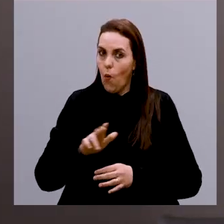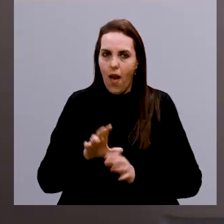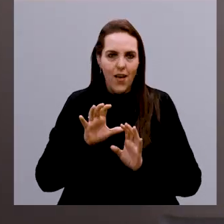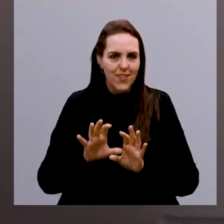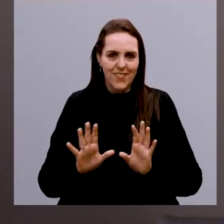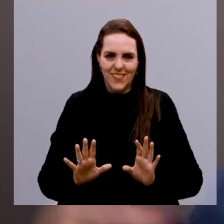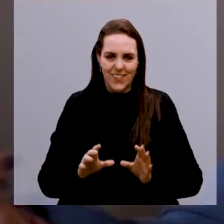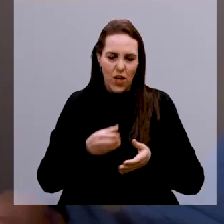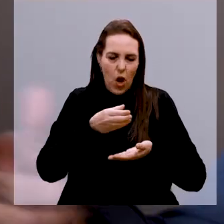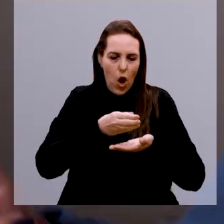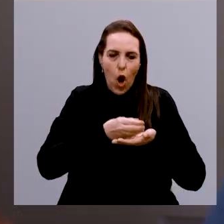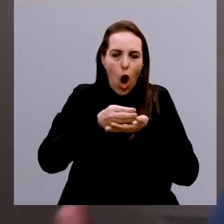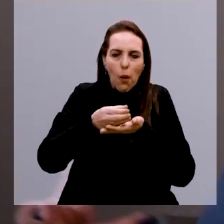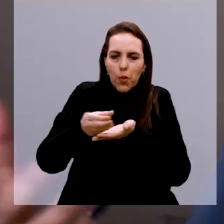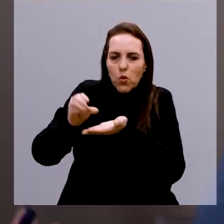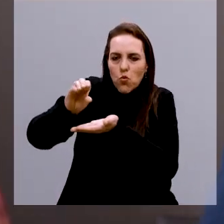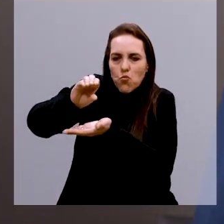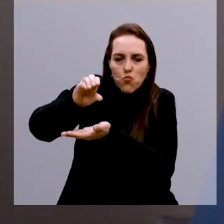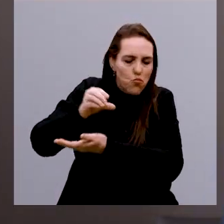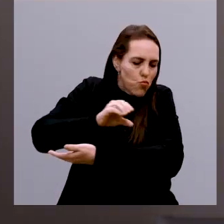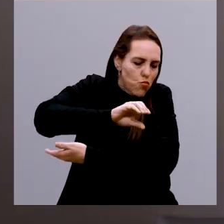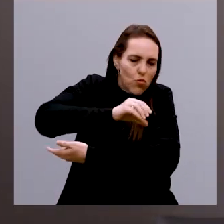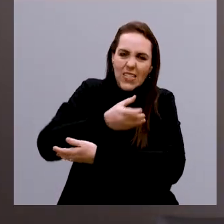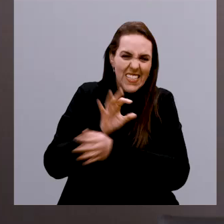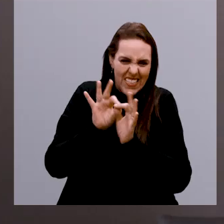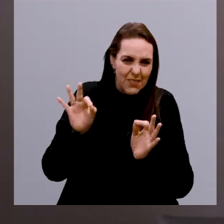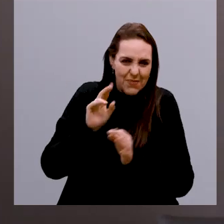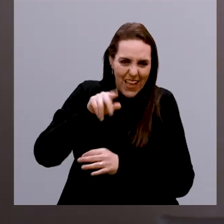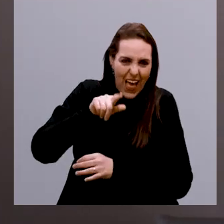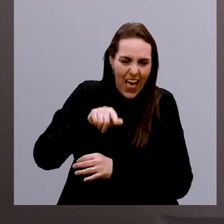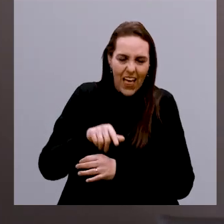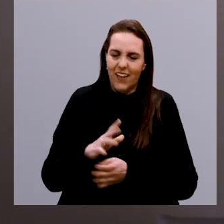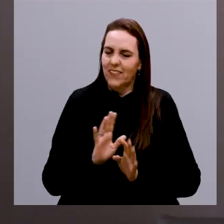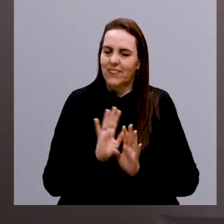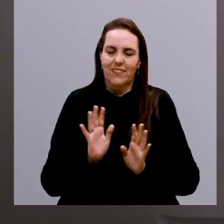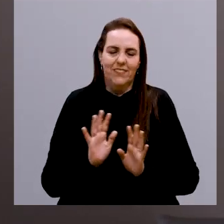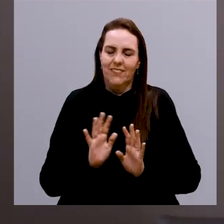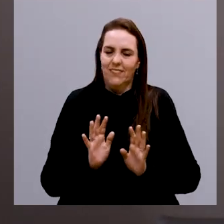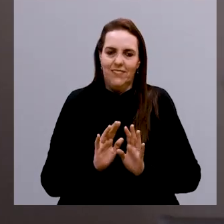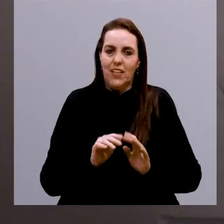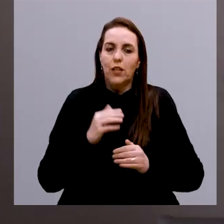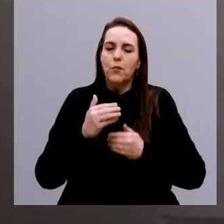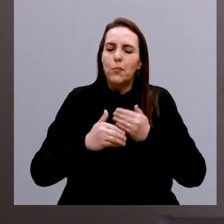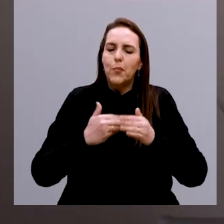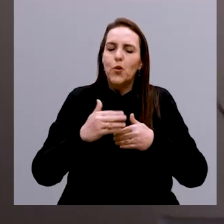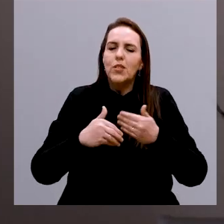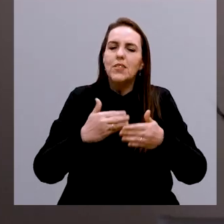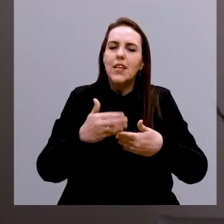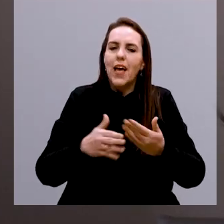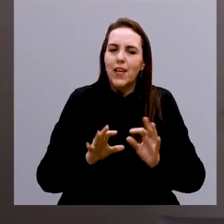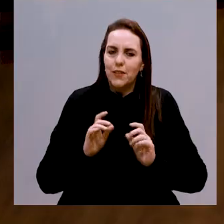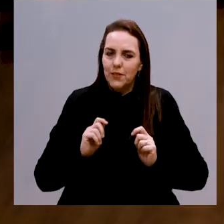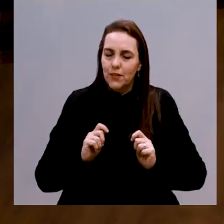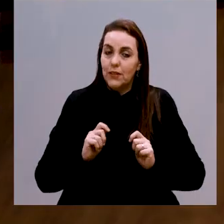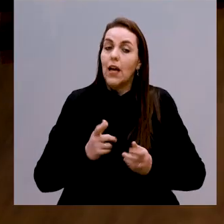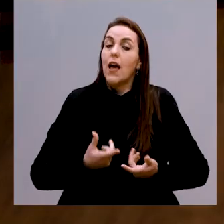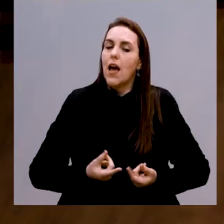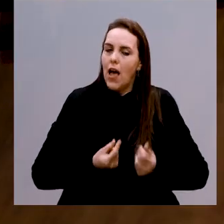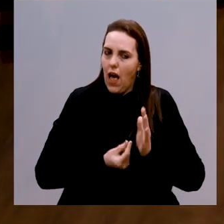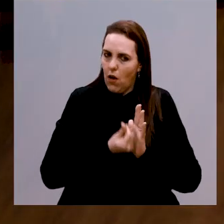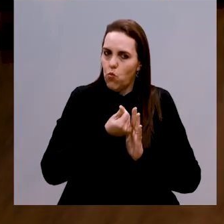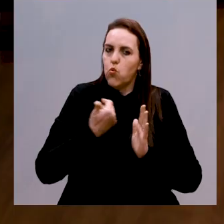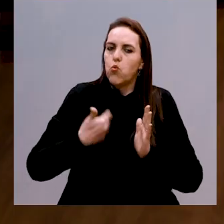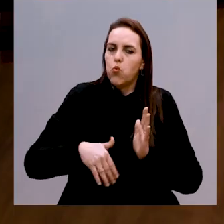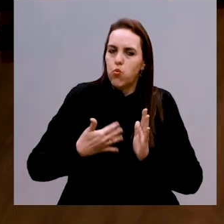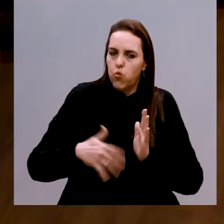outro beber num copinho ou qualquer coisa, não é isso, né? Isso parece simples para quem olha de fora. A gente está falando sobre processos que têm um